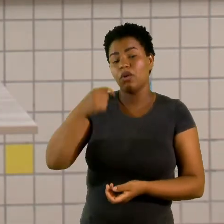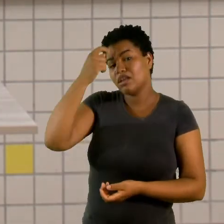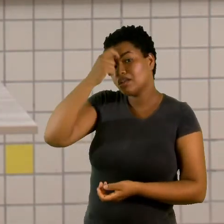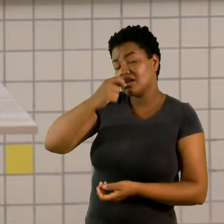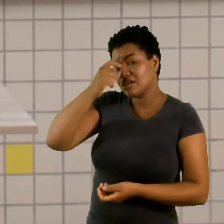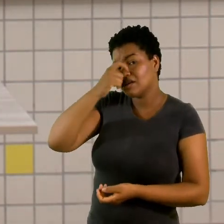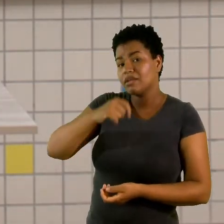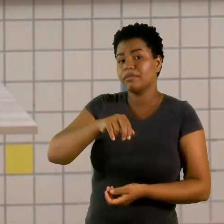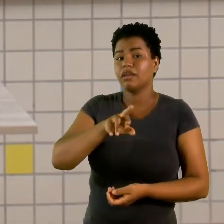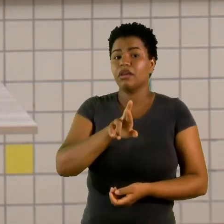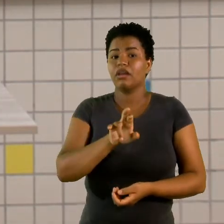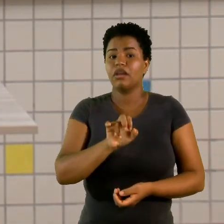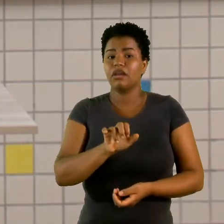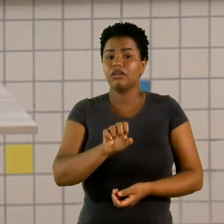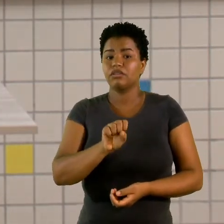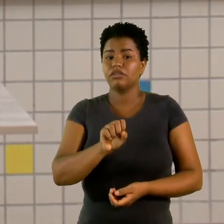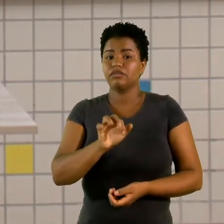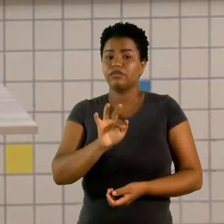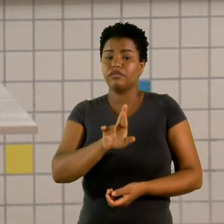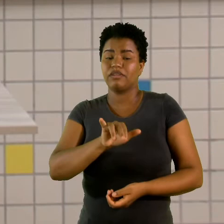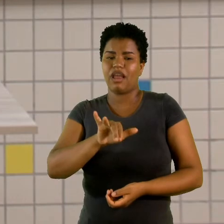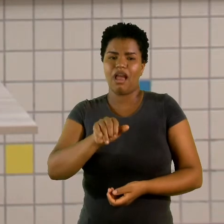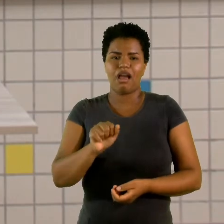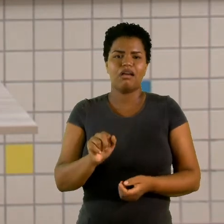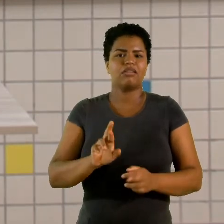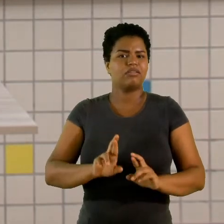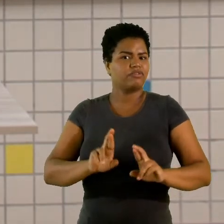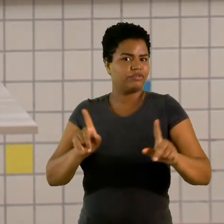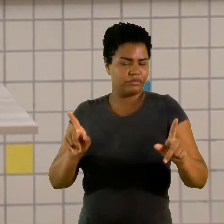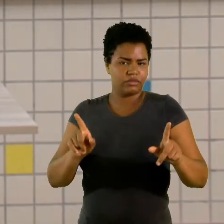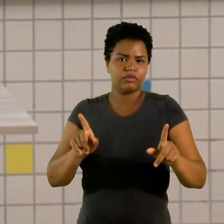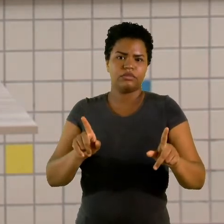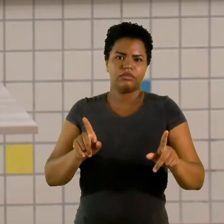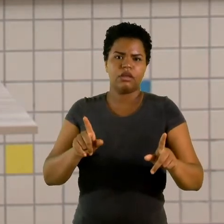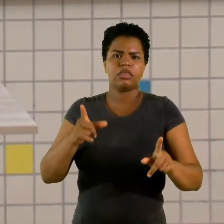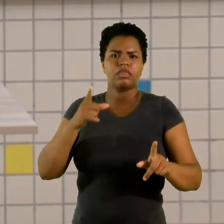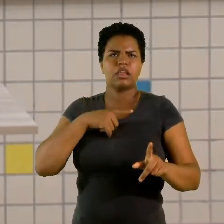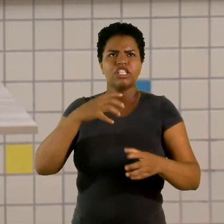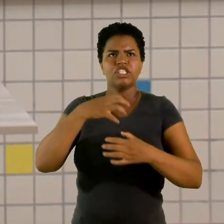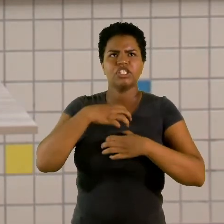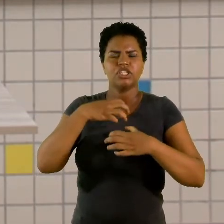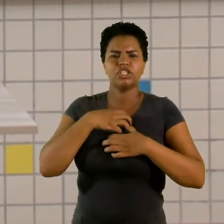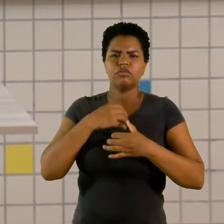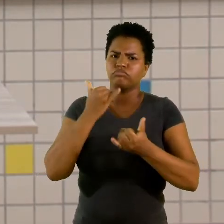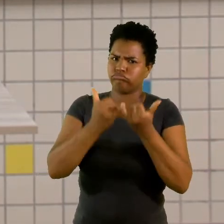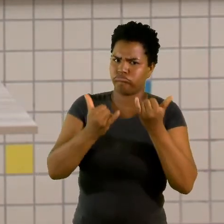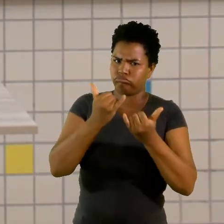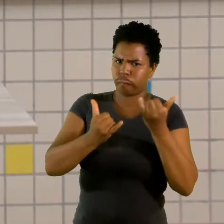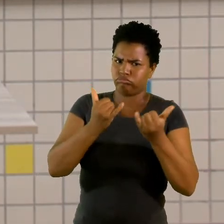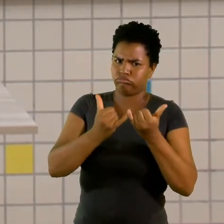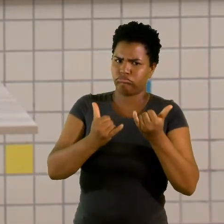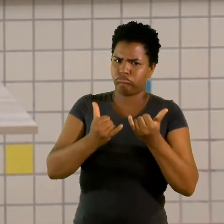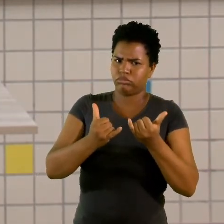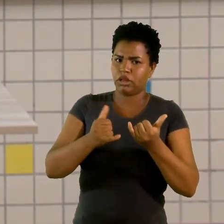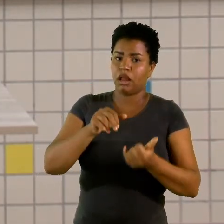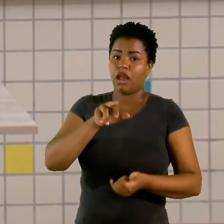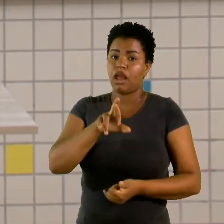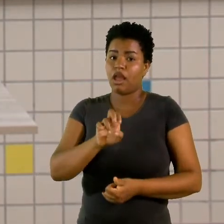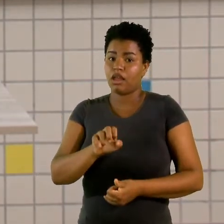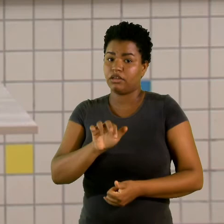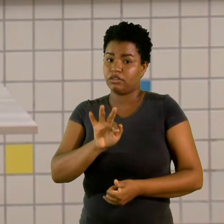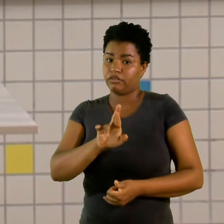diferentes. Apesar de terem muitos sintomas em comum, o resfriado é causado por um vírus